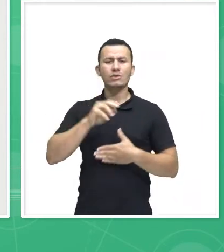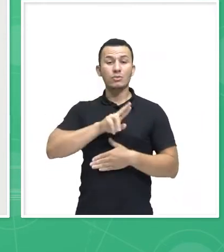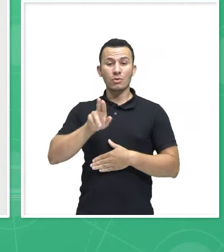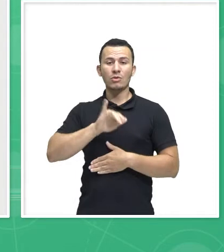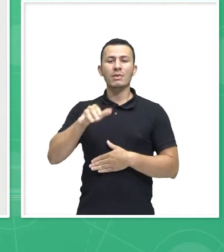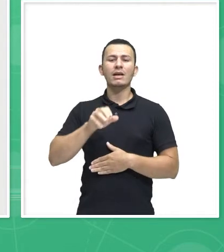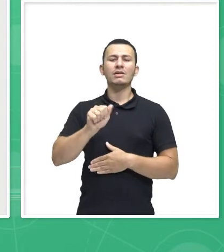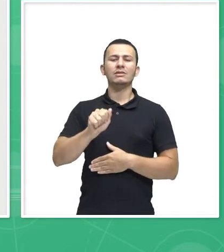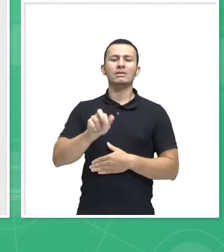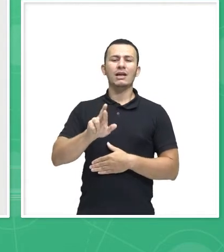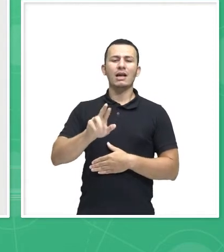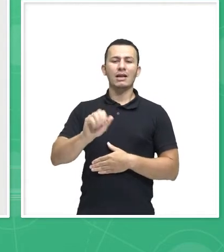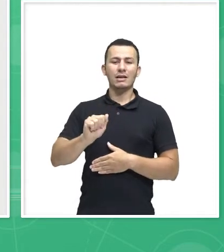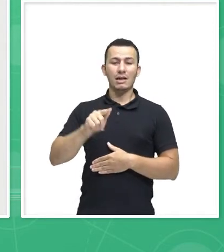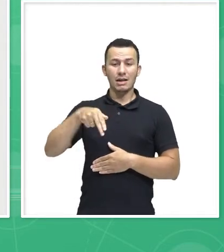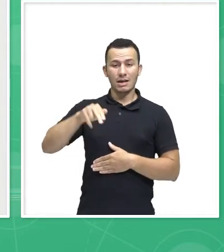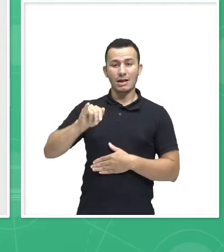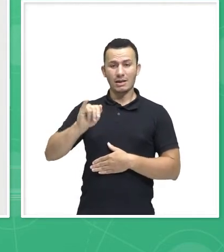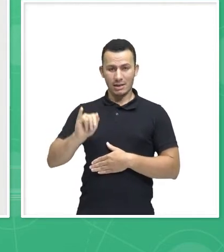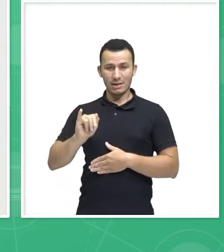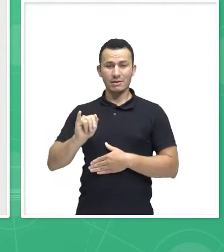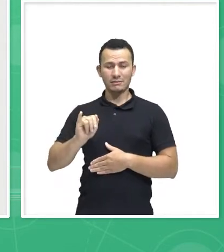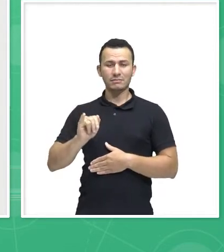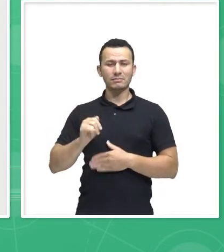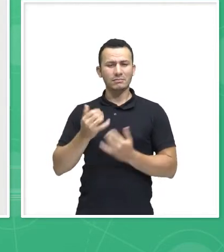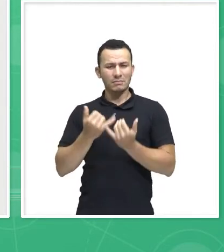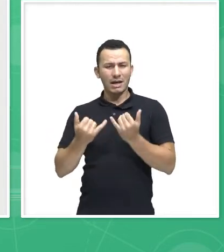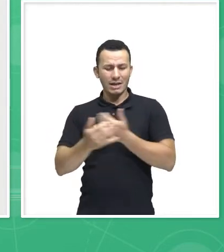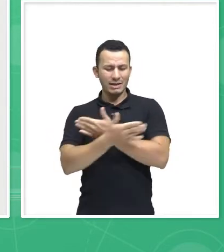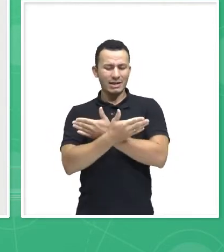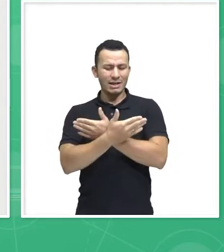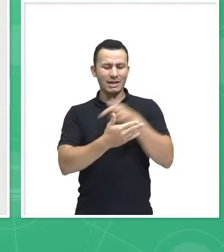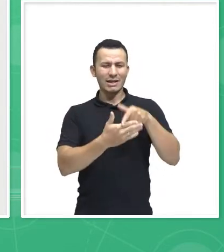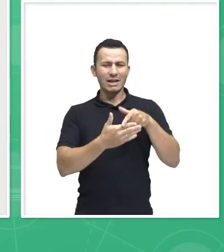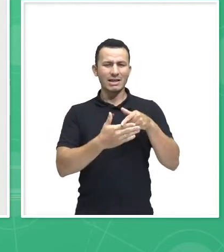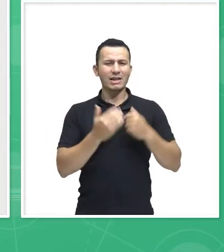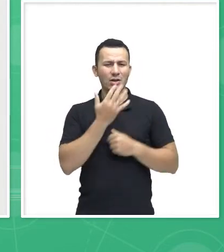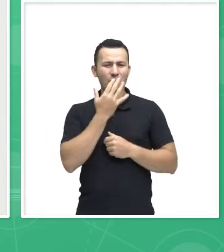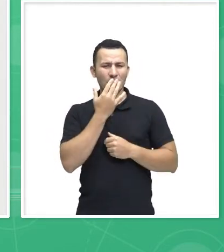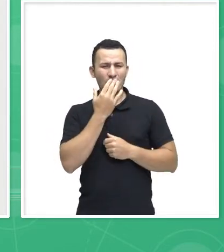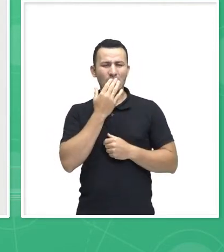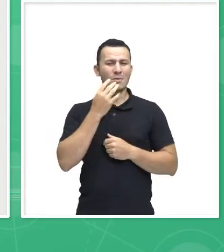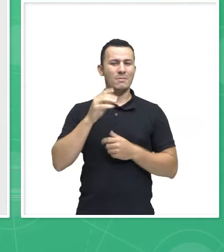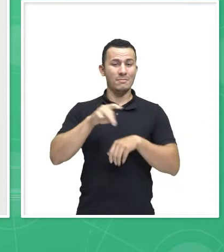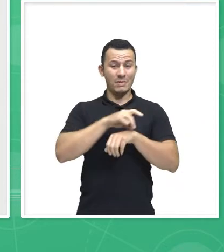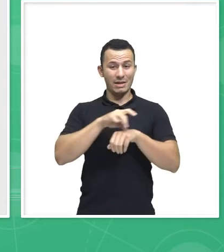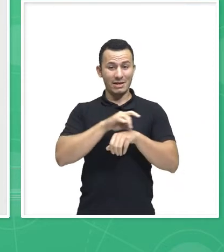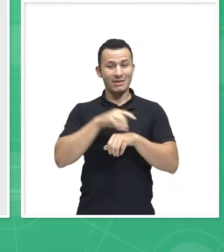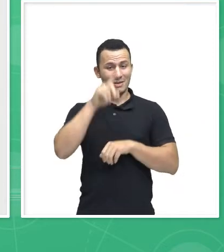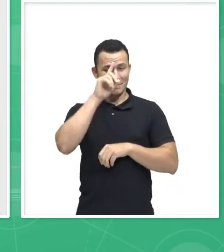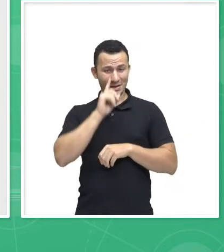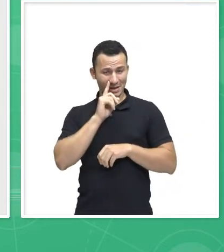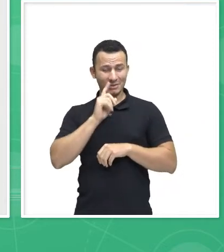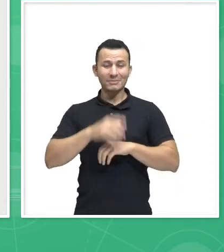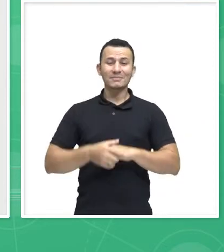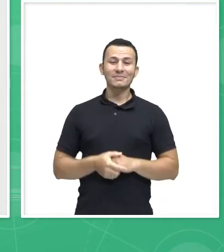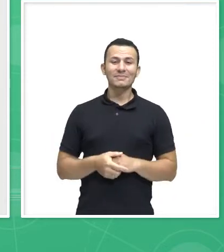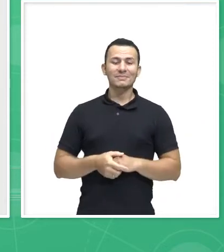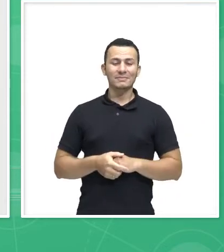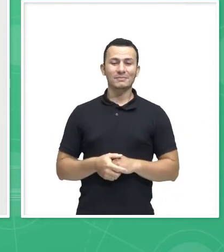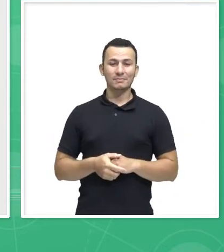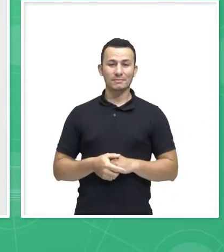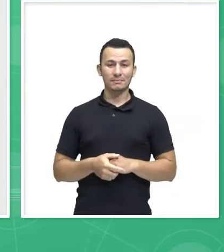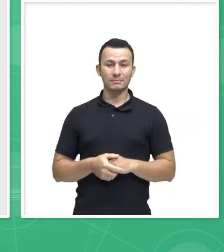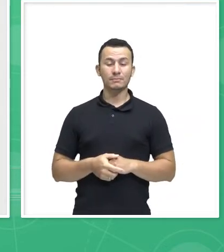só faltou ele tá com aquele aquela calda coloridinha né de amarelo e preto mas a gente tem aí o nosso peixe